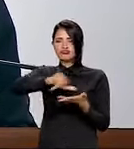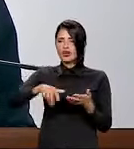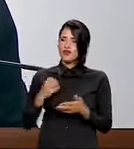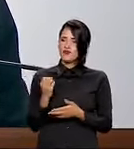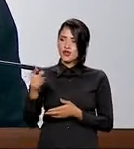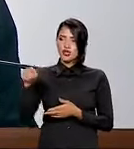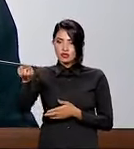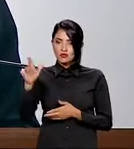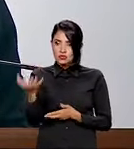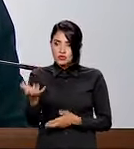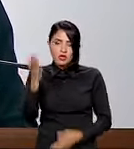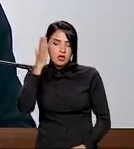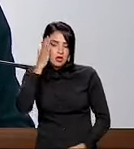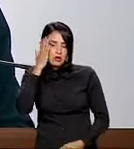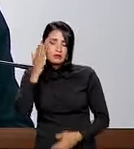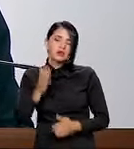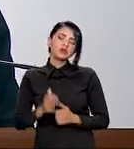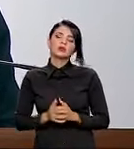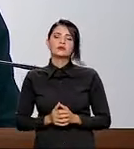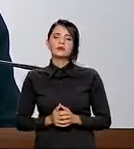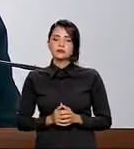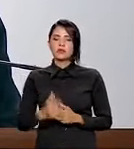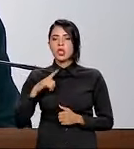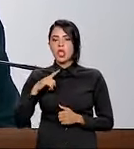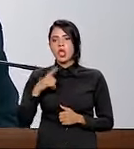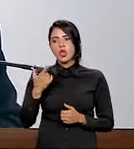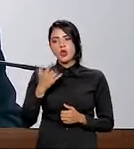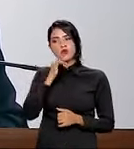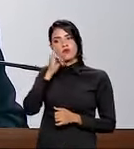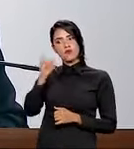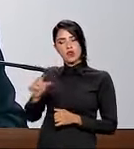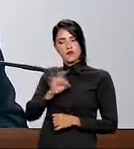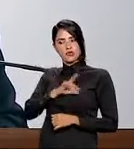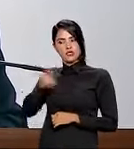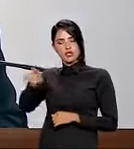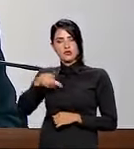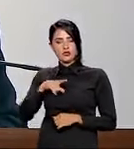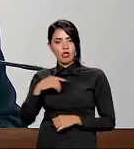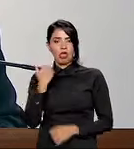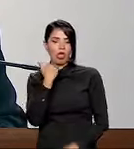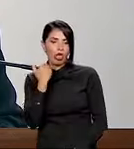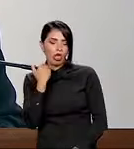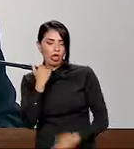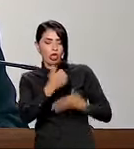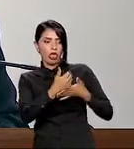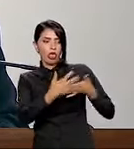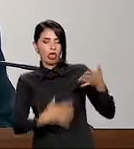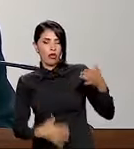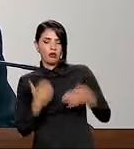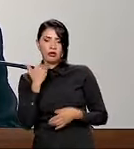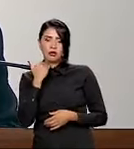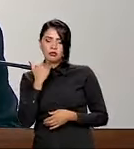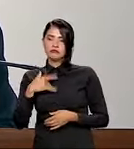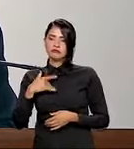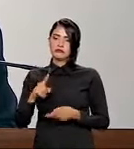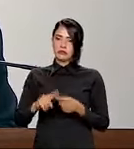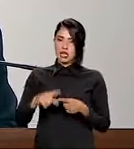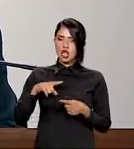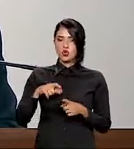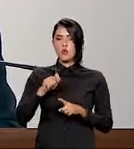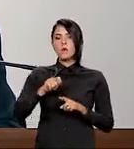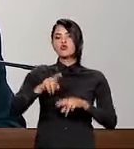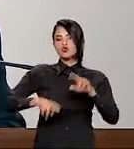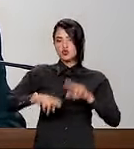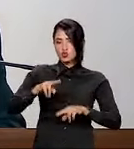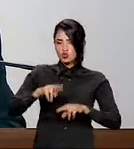você quiser saber, eu tenho medo de lhe falar e você começar a ficar cansado. Eu tenho agora em